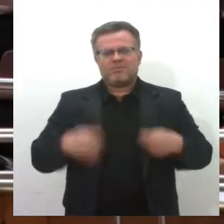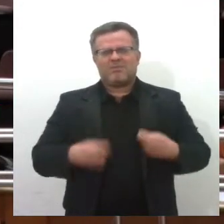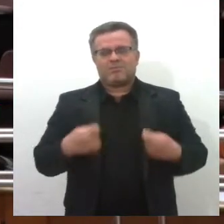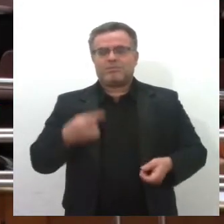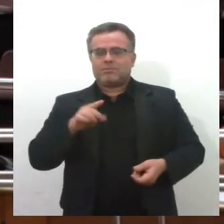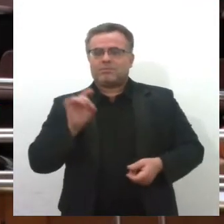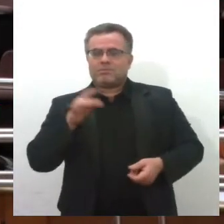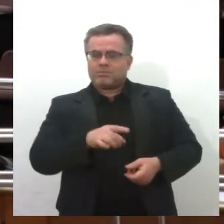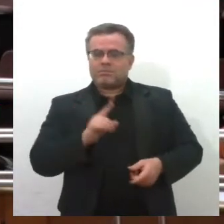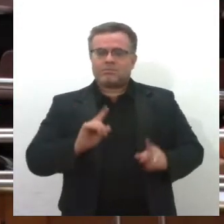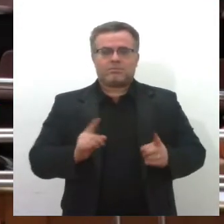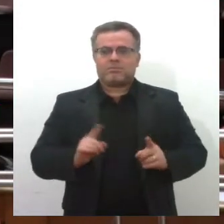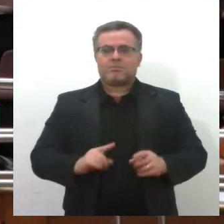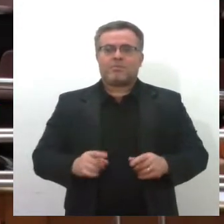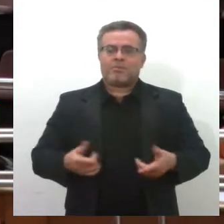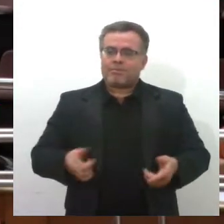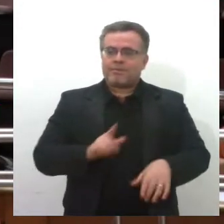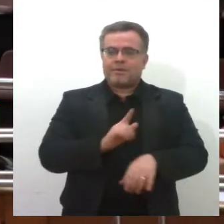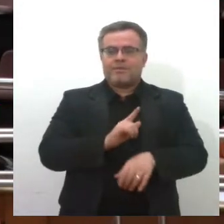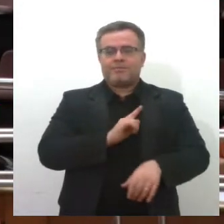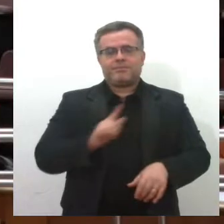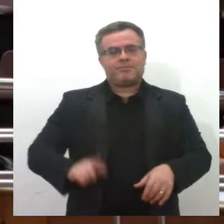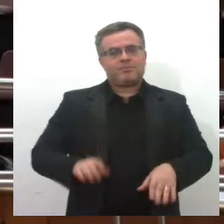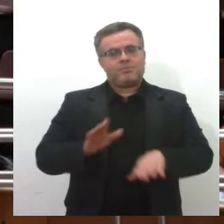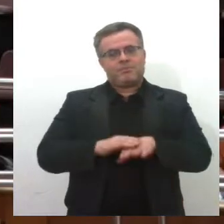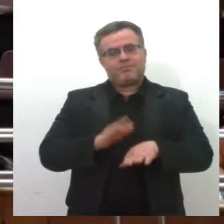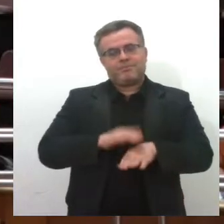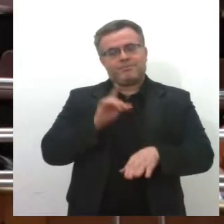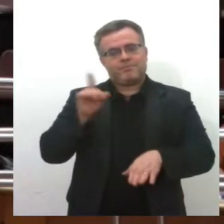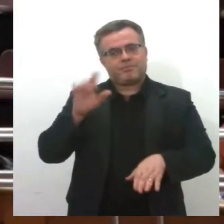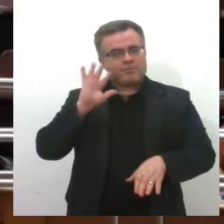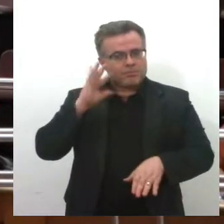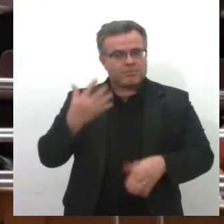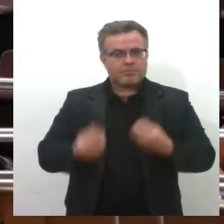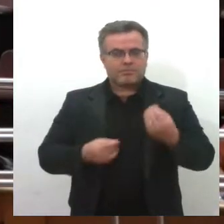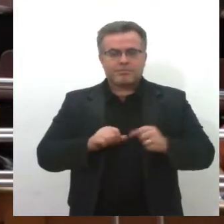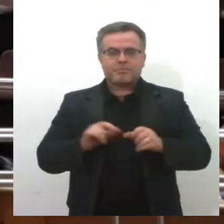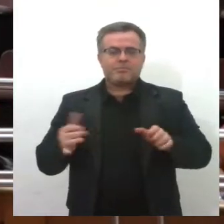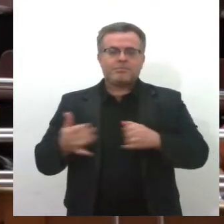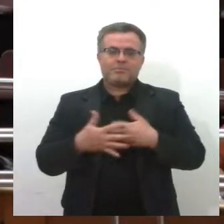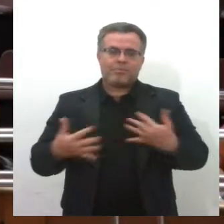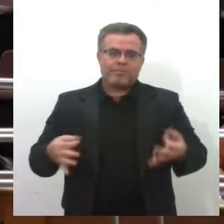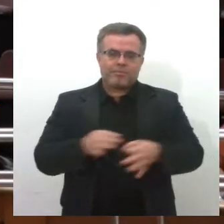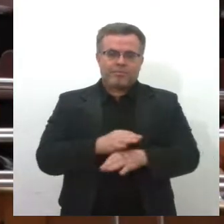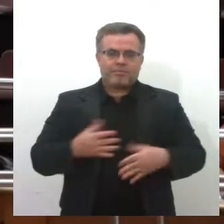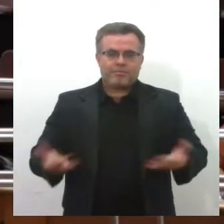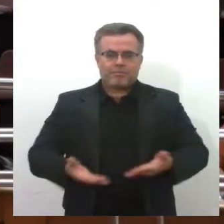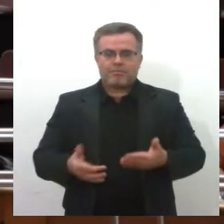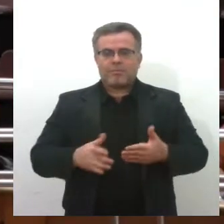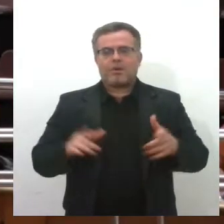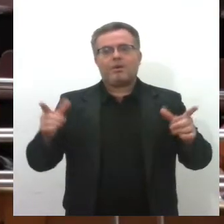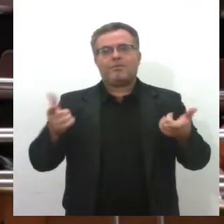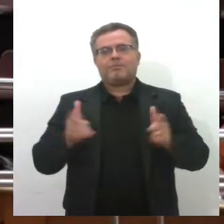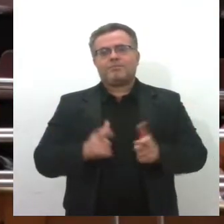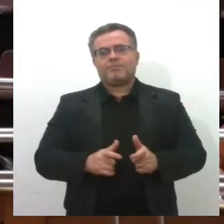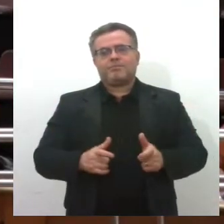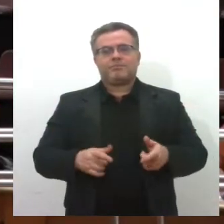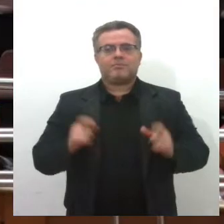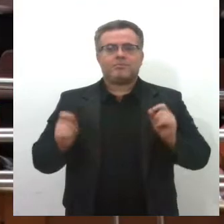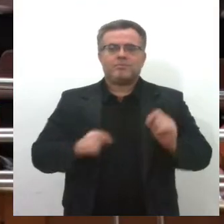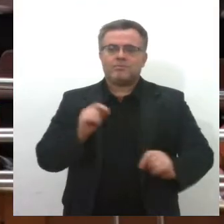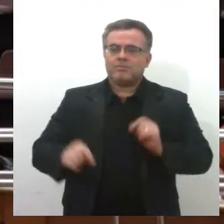secretária, mas também de uma decisão do próprio governador. Com relação à pandemia, esperamos que essa diminuição continue, né, não teremos